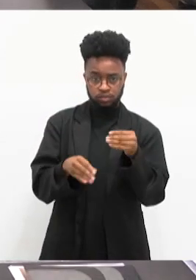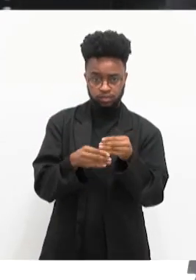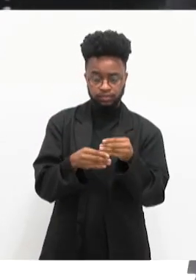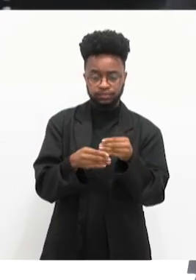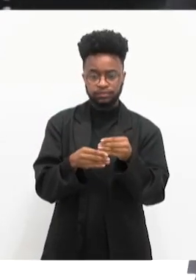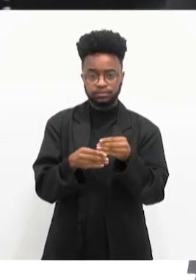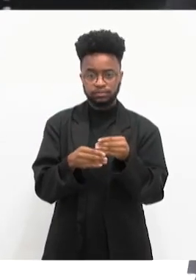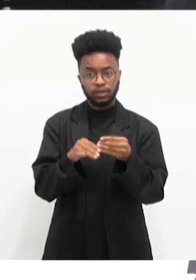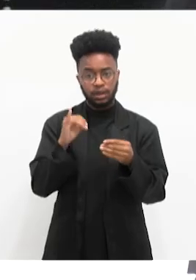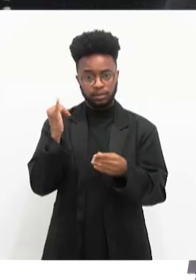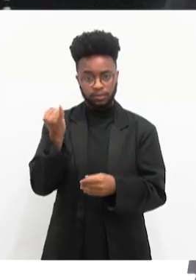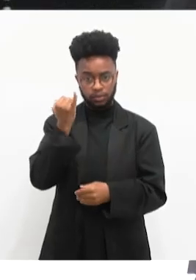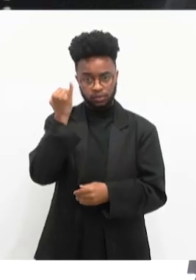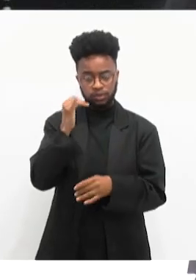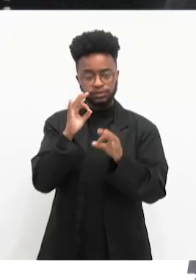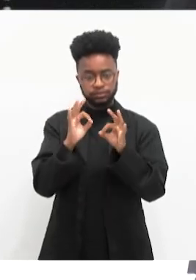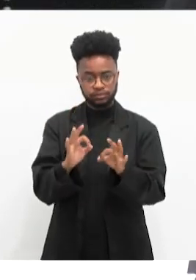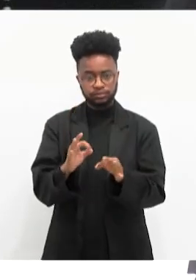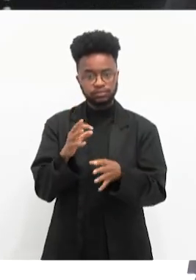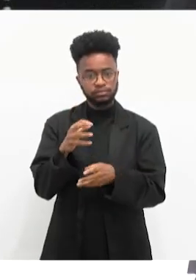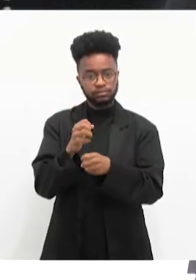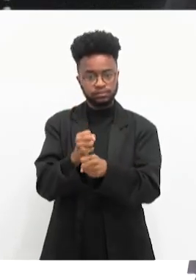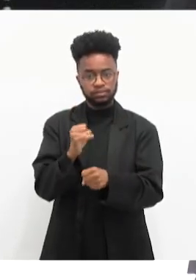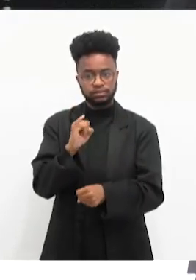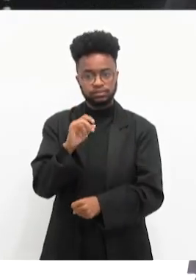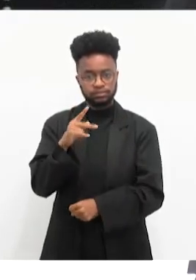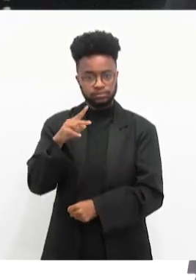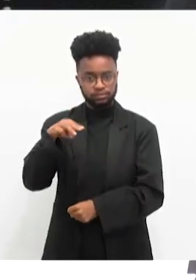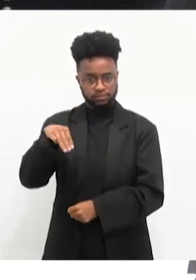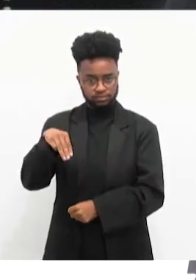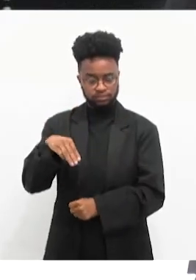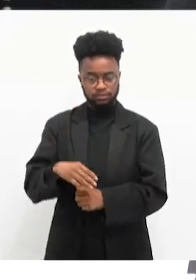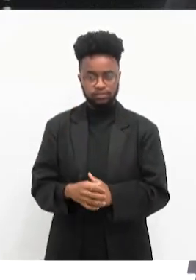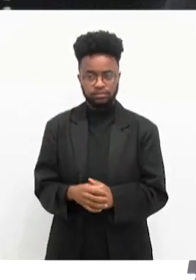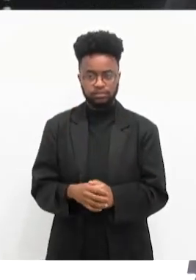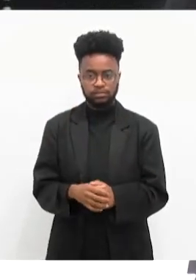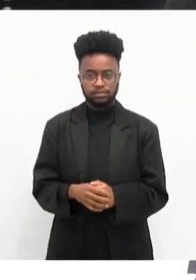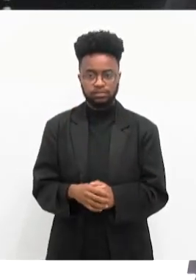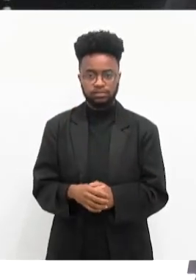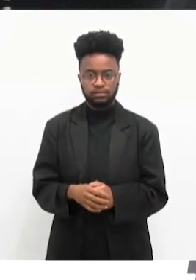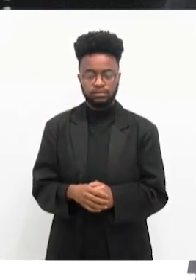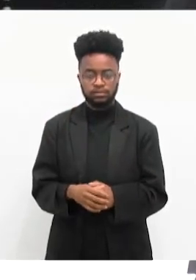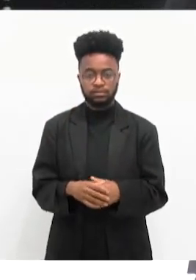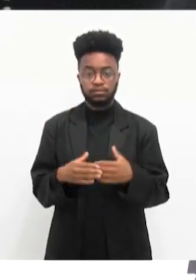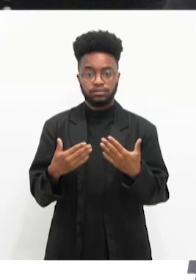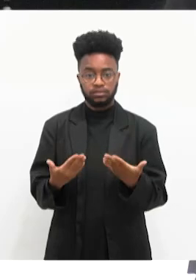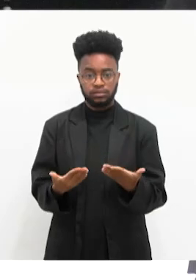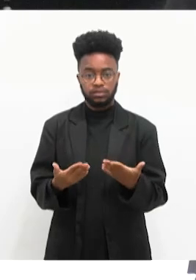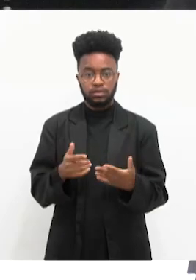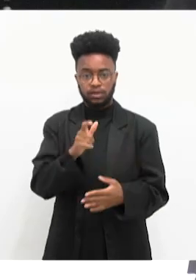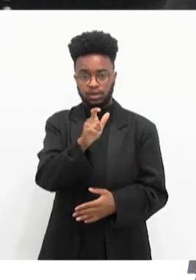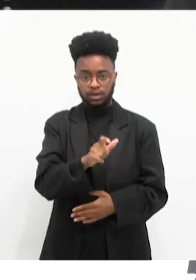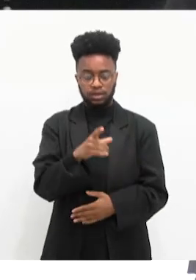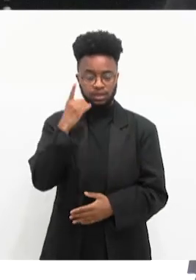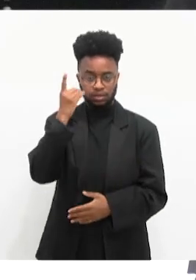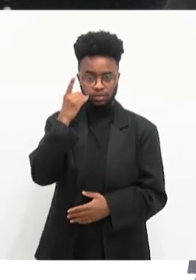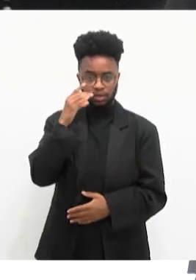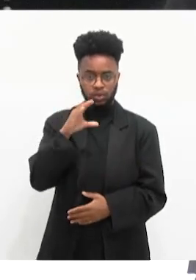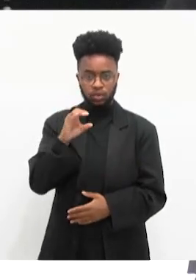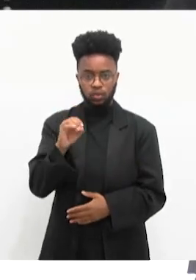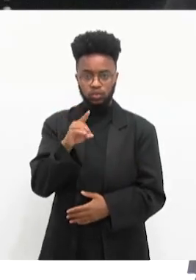ele é muito importante mesmo para o cálculo do IPM. E o deputado Vinícius